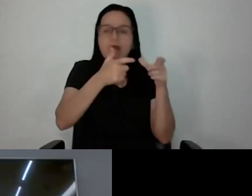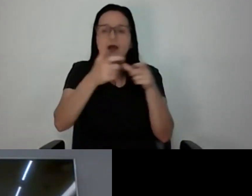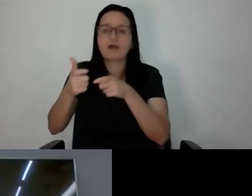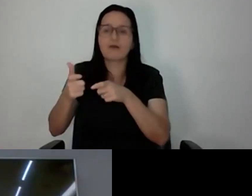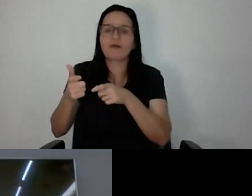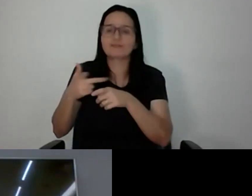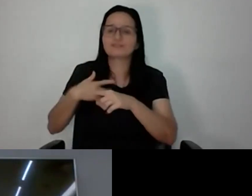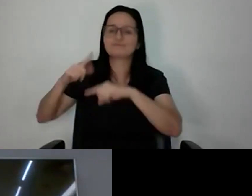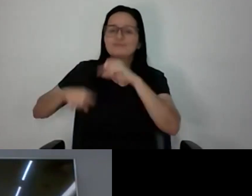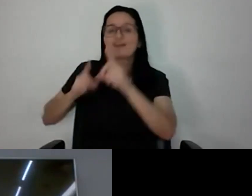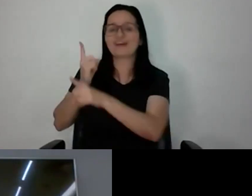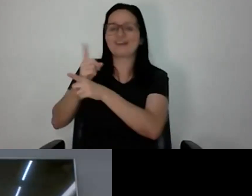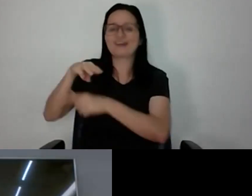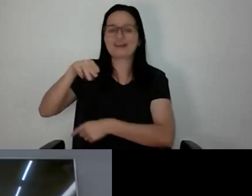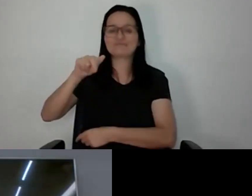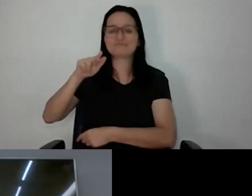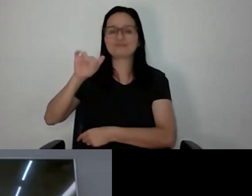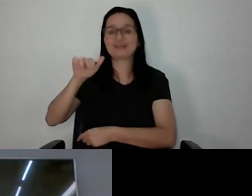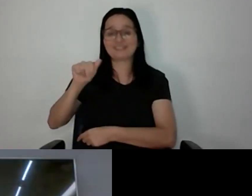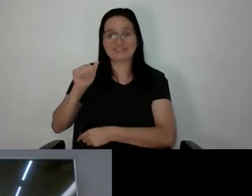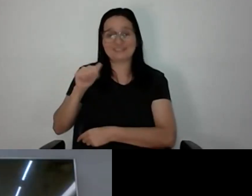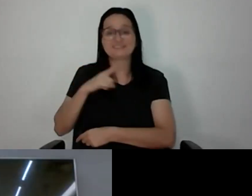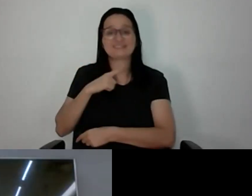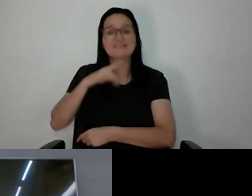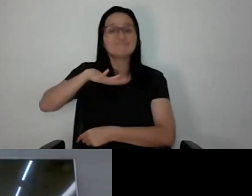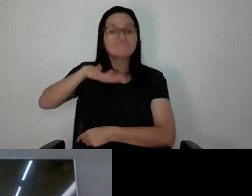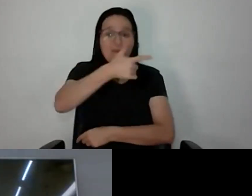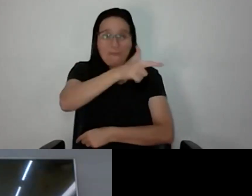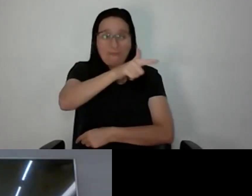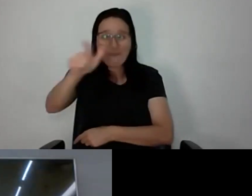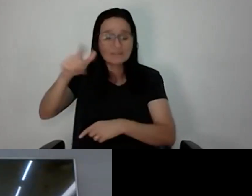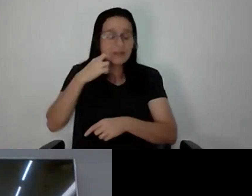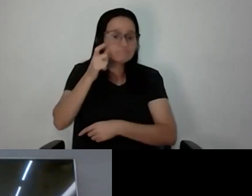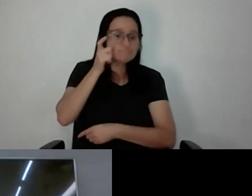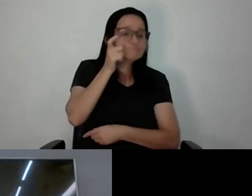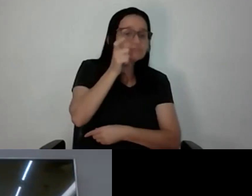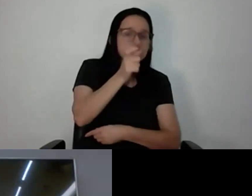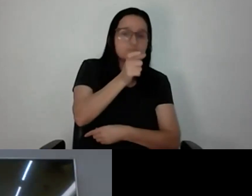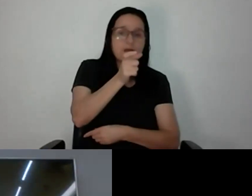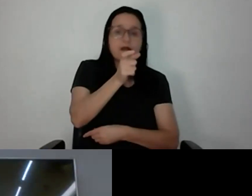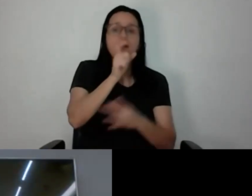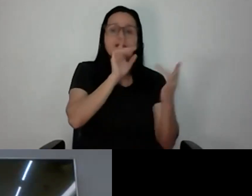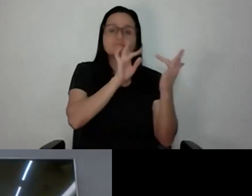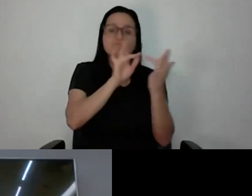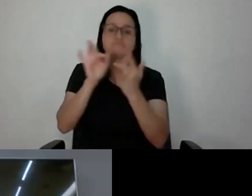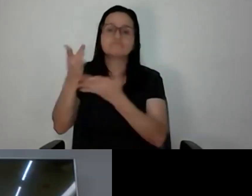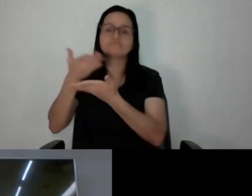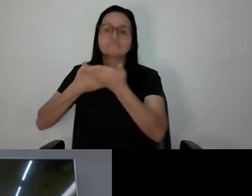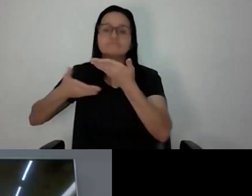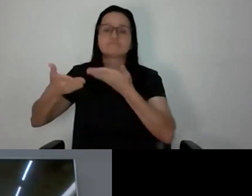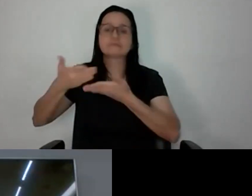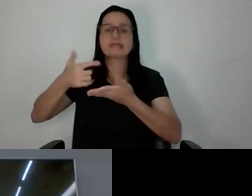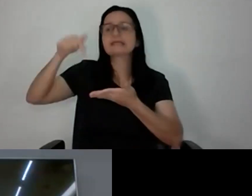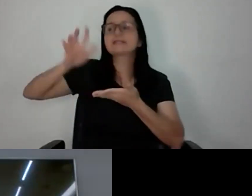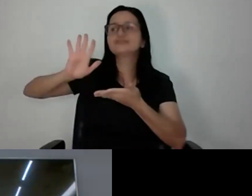Mas tem vários outros de vários meios que às vezes vocês se interessam e que talvez é uma questão de buscar quem já está fazendo para